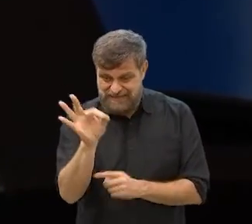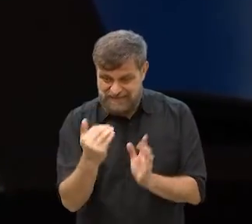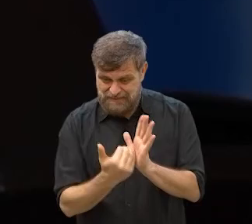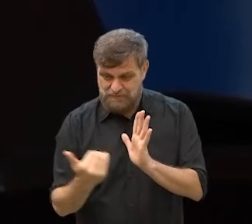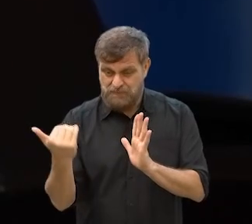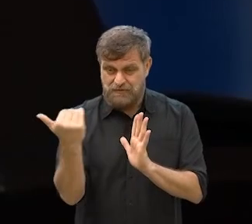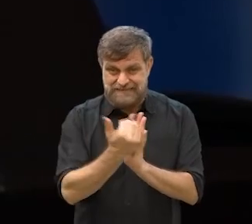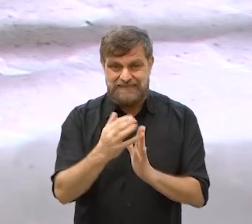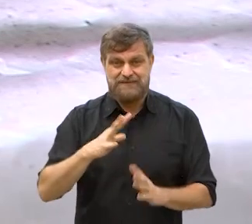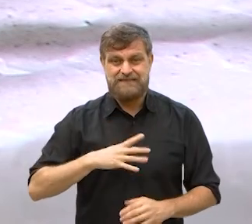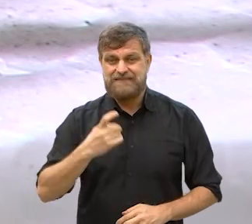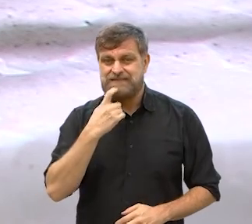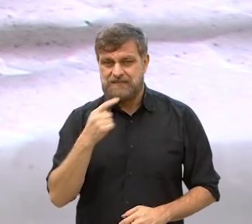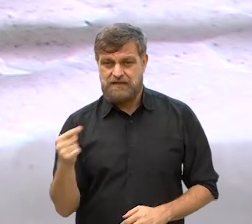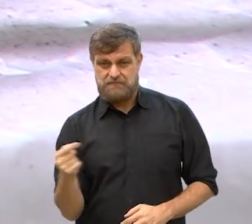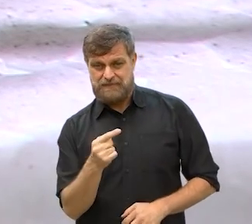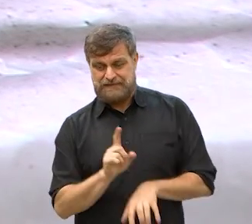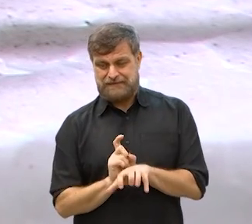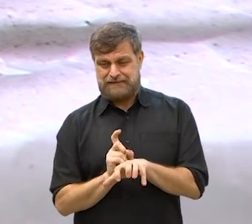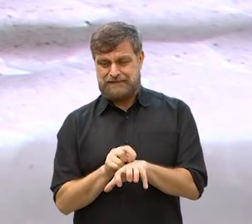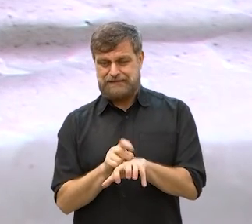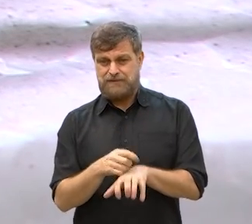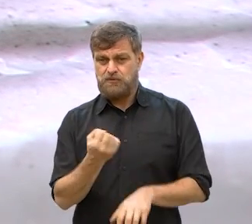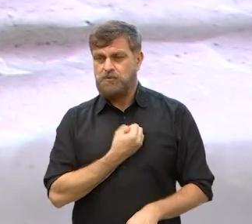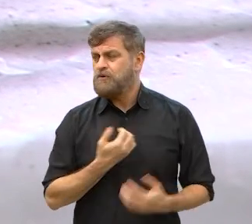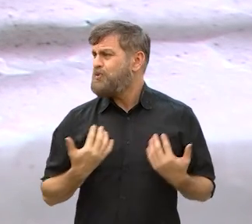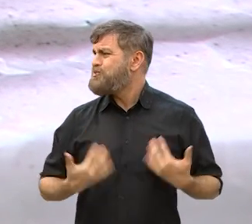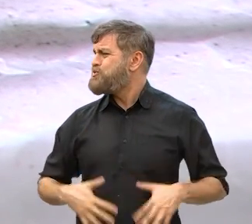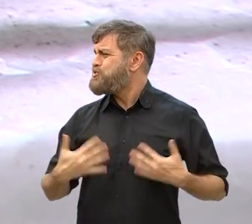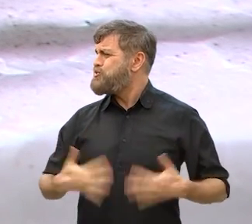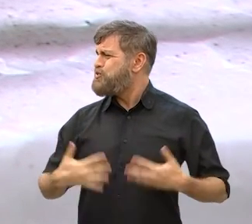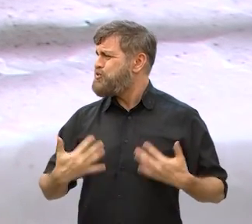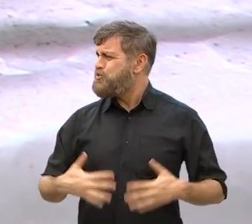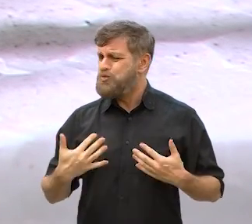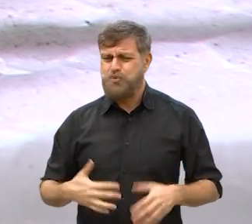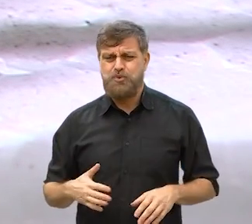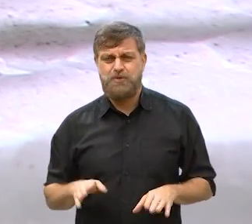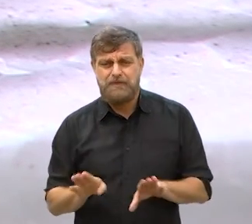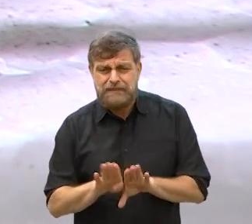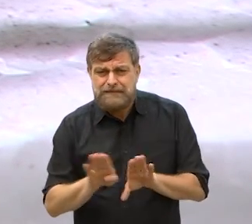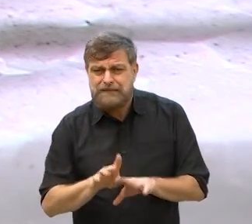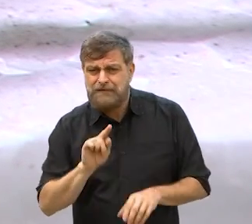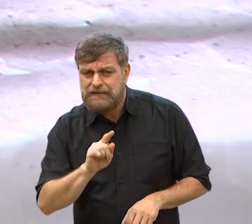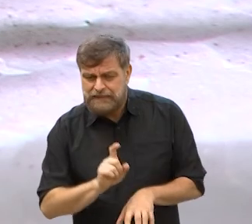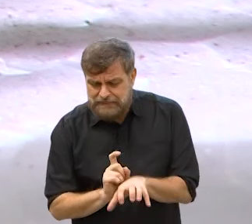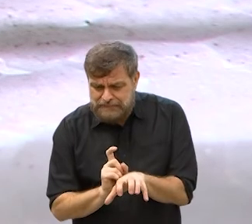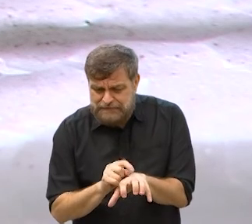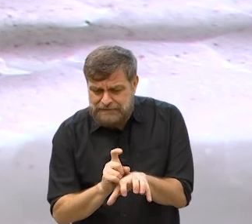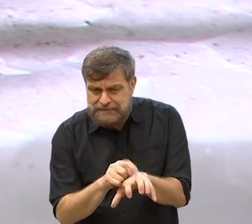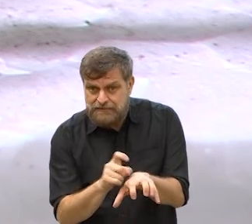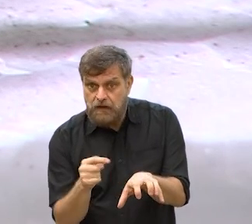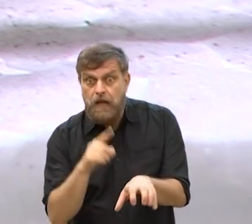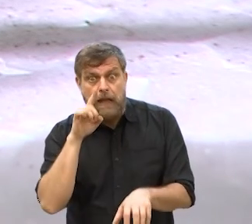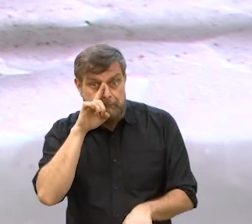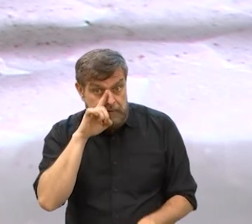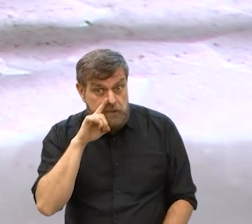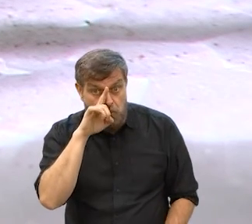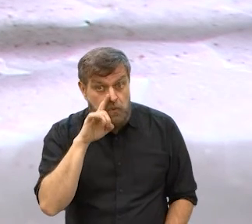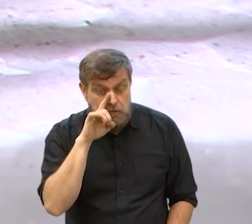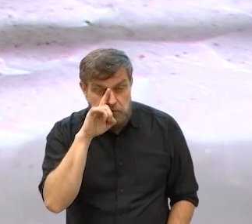53% só aqui em Campinas. É um número assustador e é um bichinho perigoso,